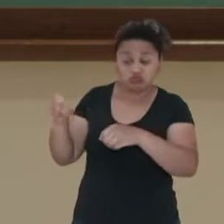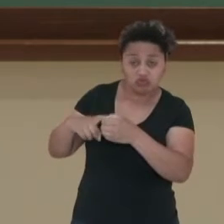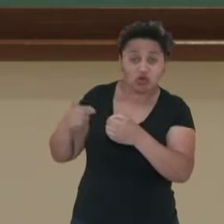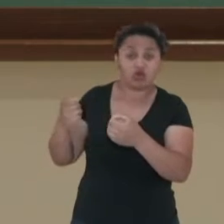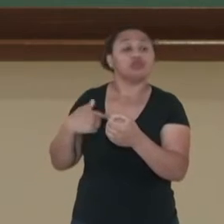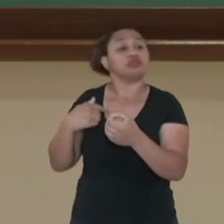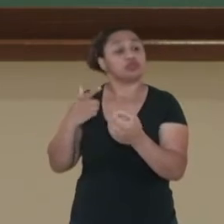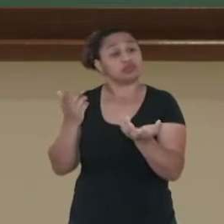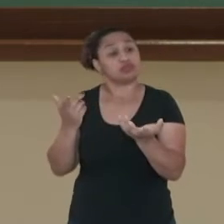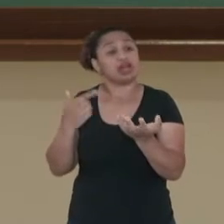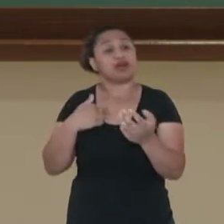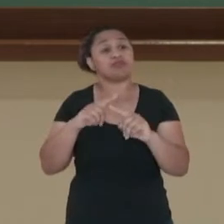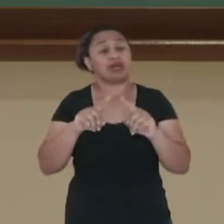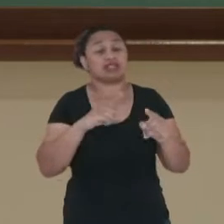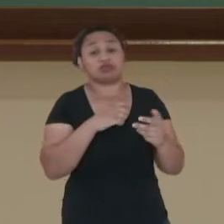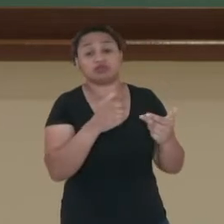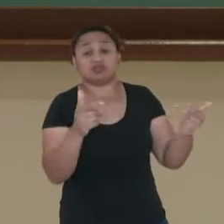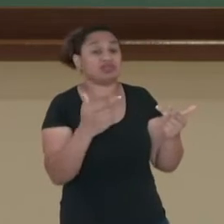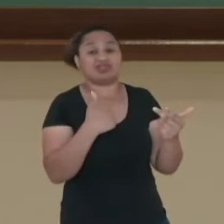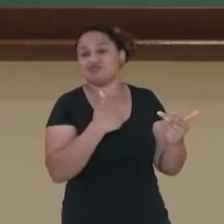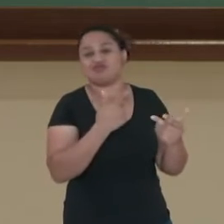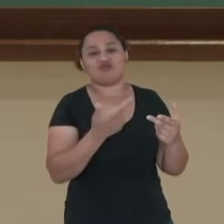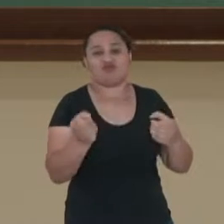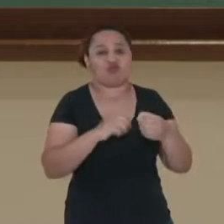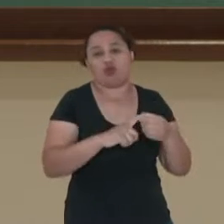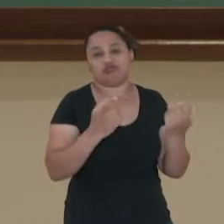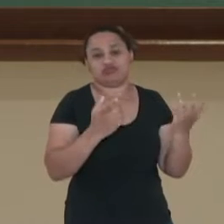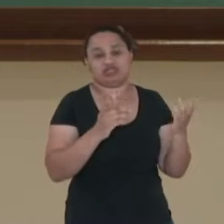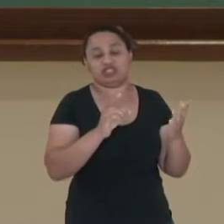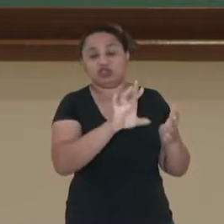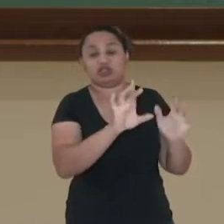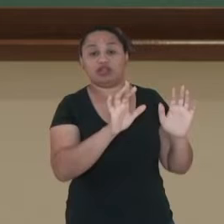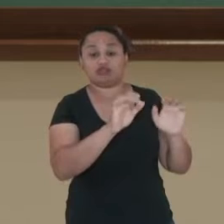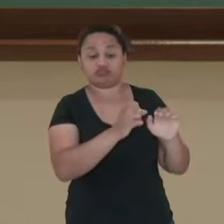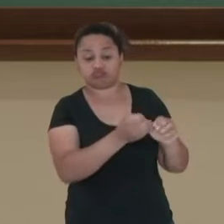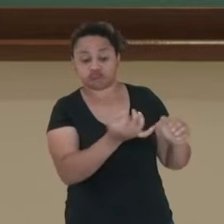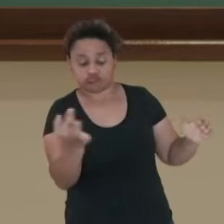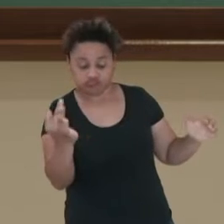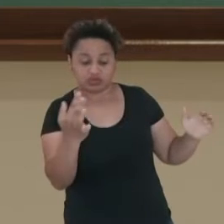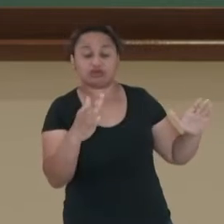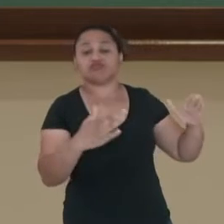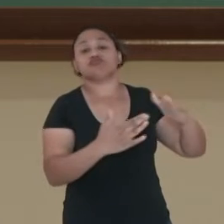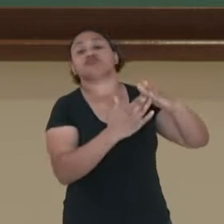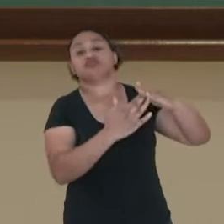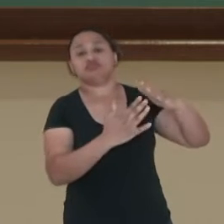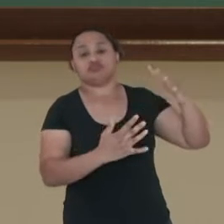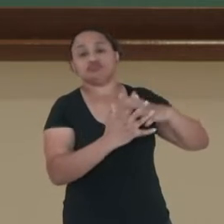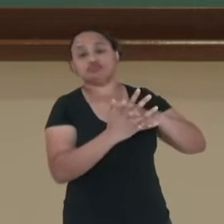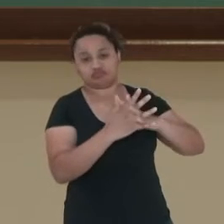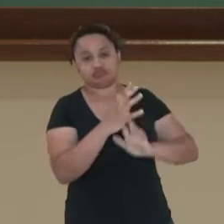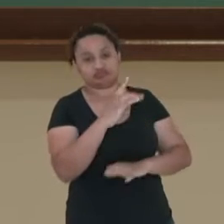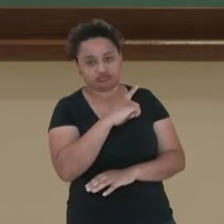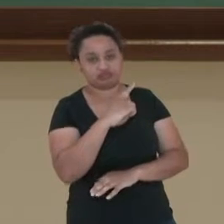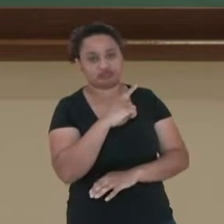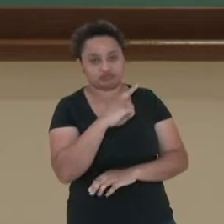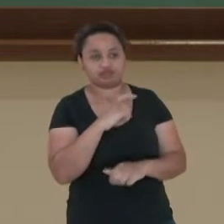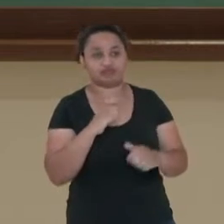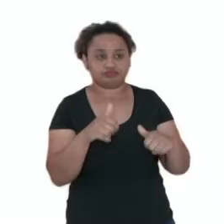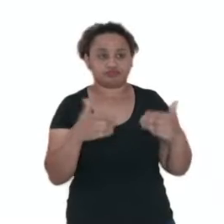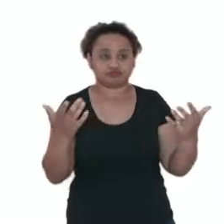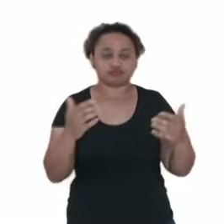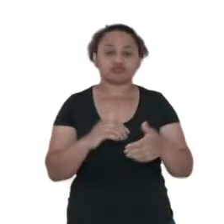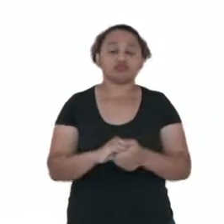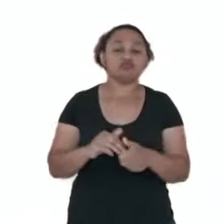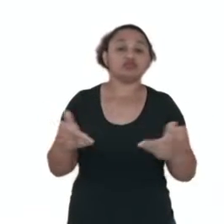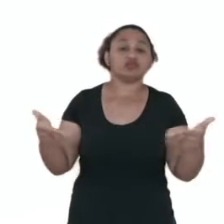essa reposição, vamos dizer assim. Então, a pegada ecológica trabalha justamente em cima desse conceito.